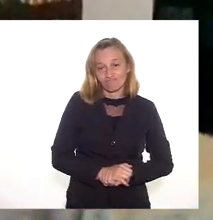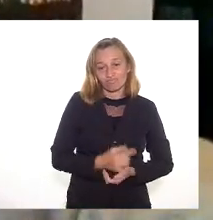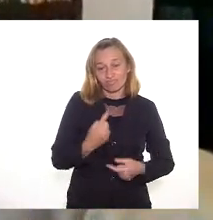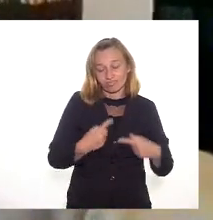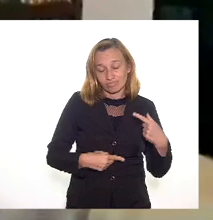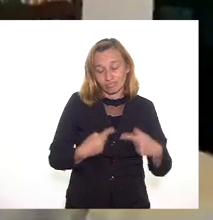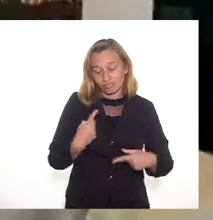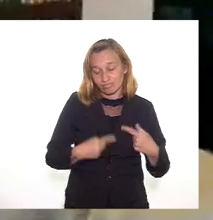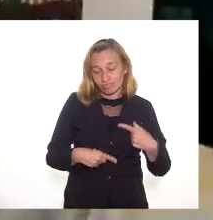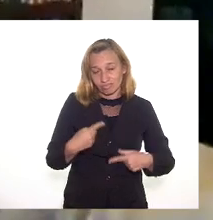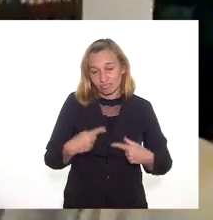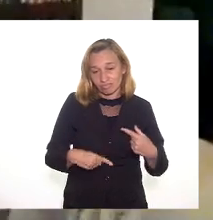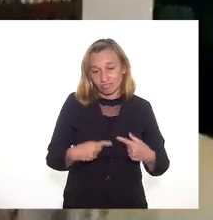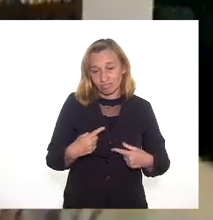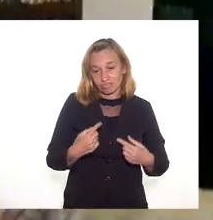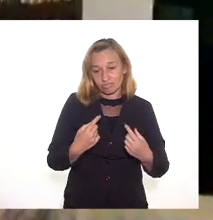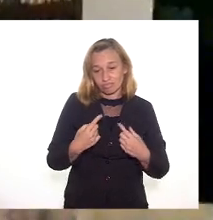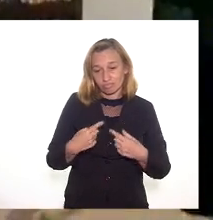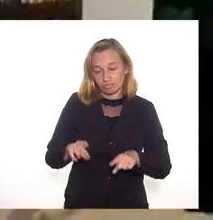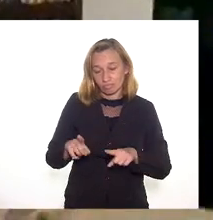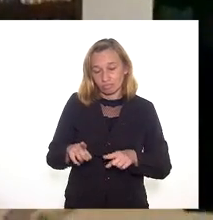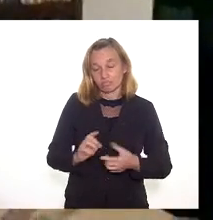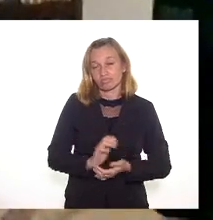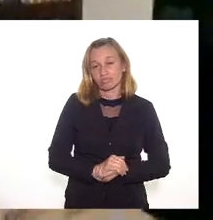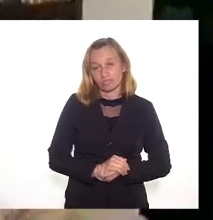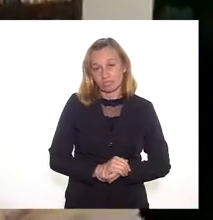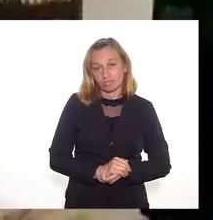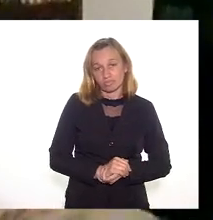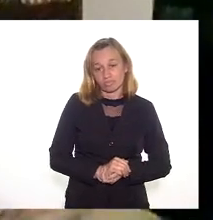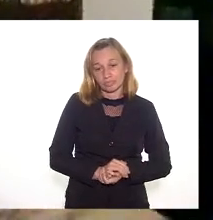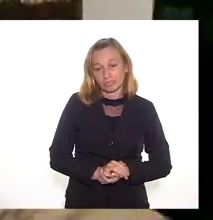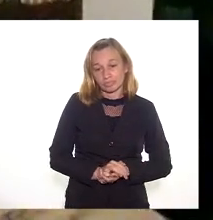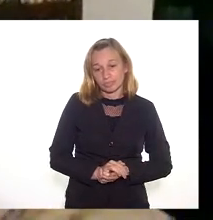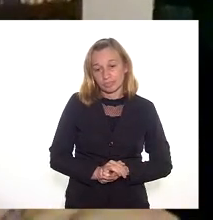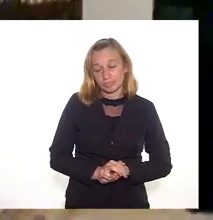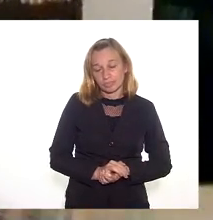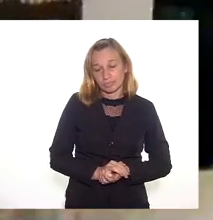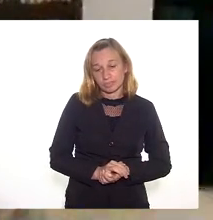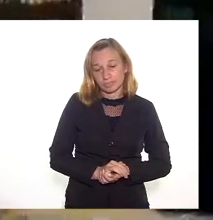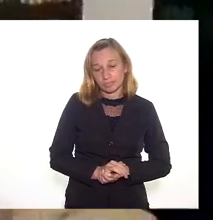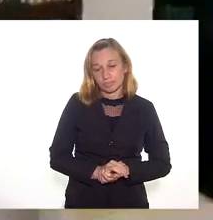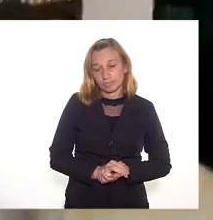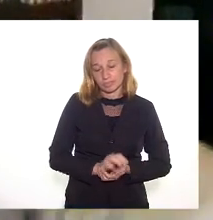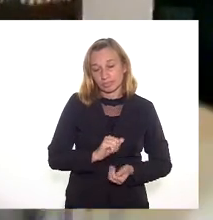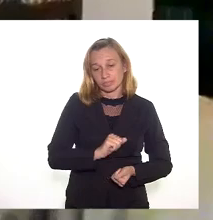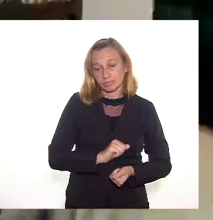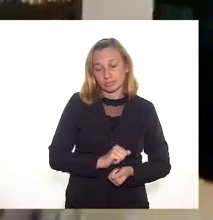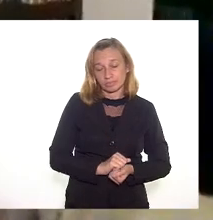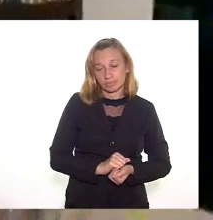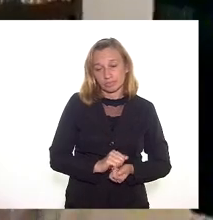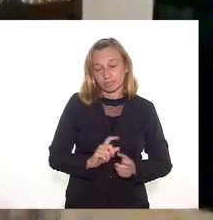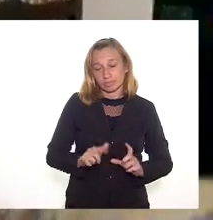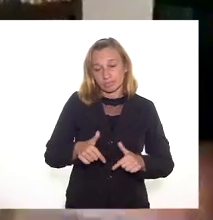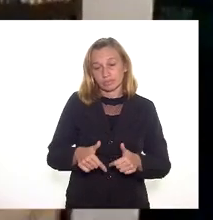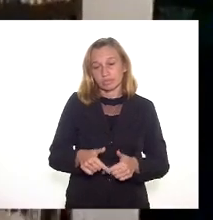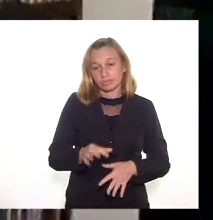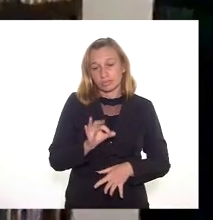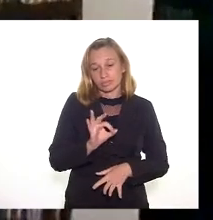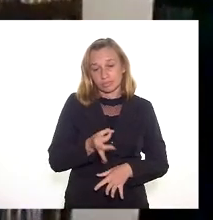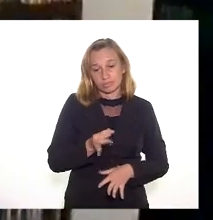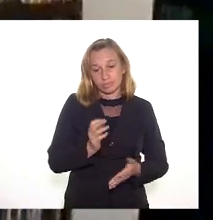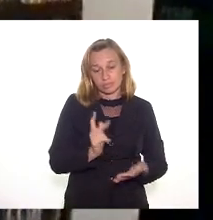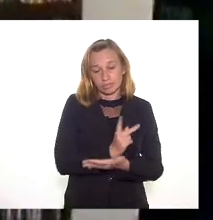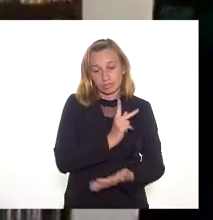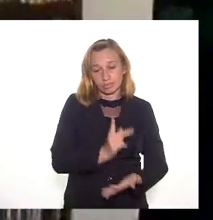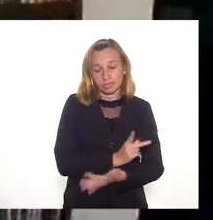política de conflito que é adotada de forma permanente na pessoa do presidente